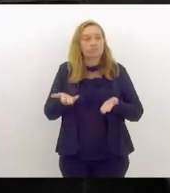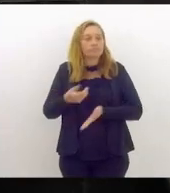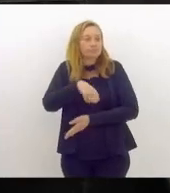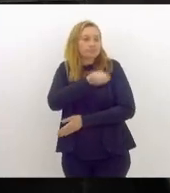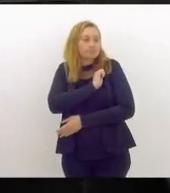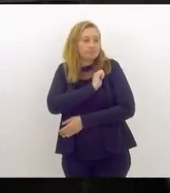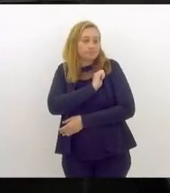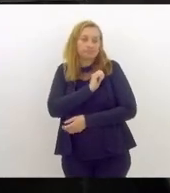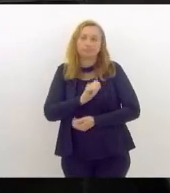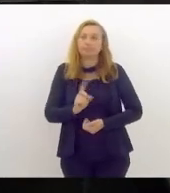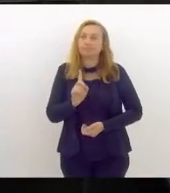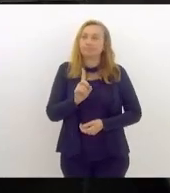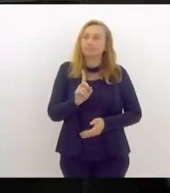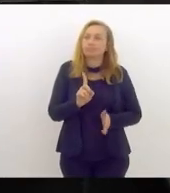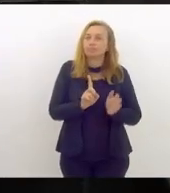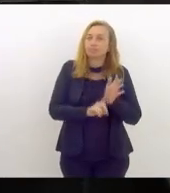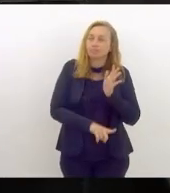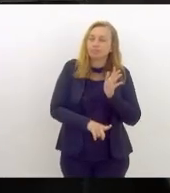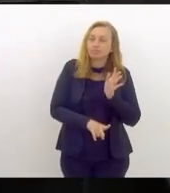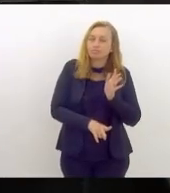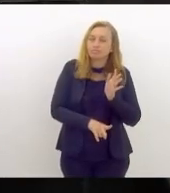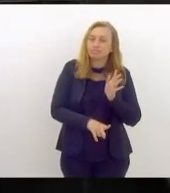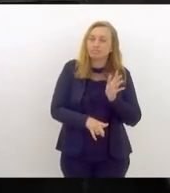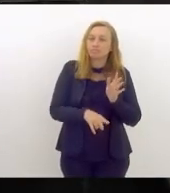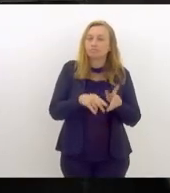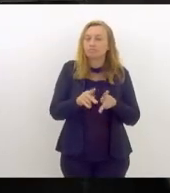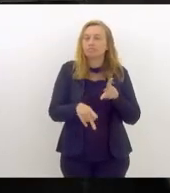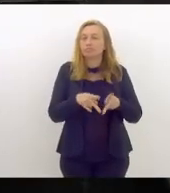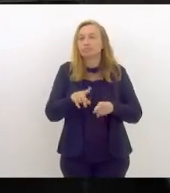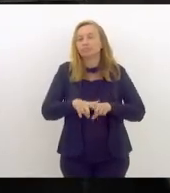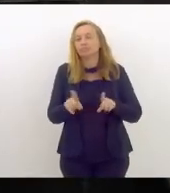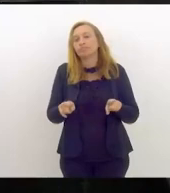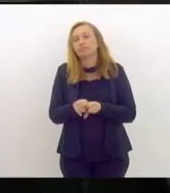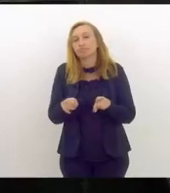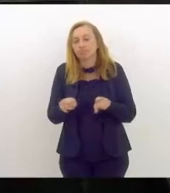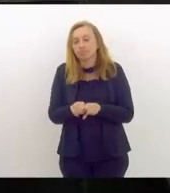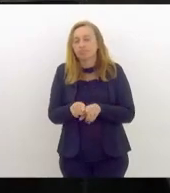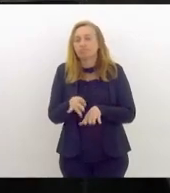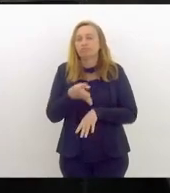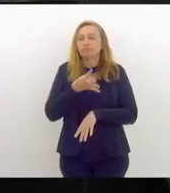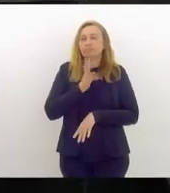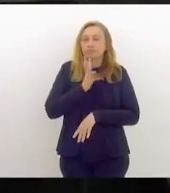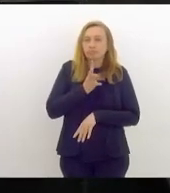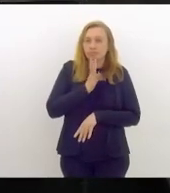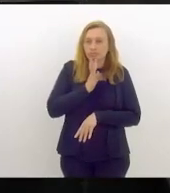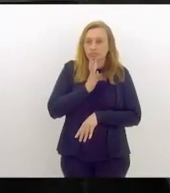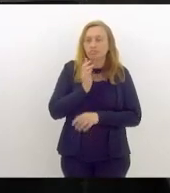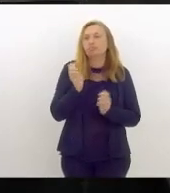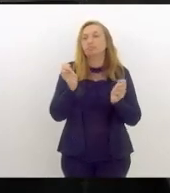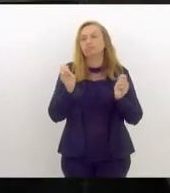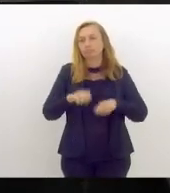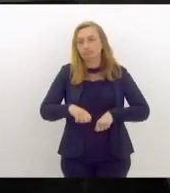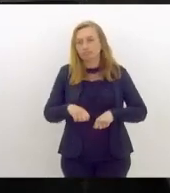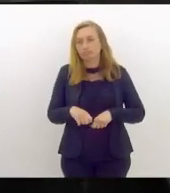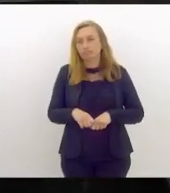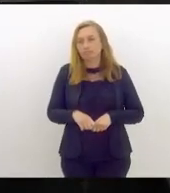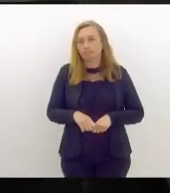não onere a população, mas também que reconheça a possibilidade